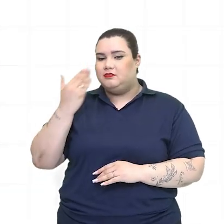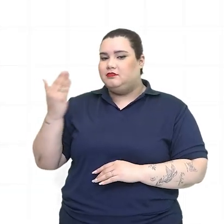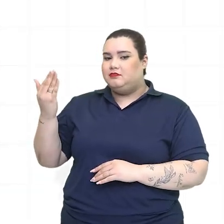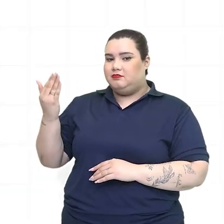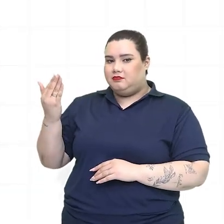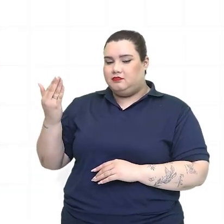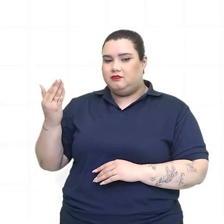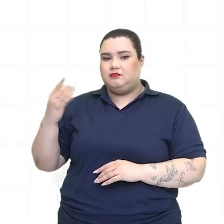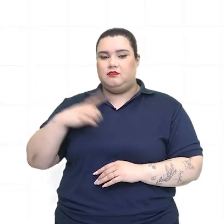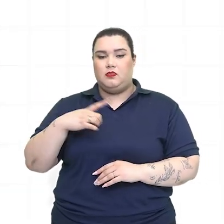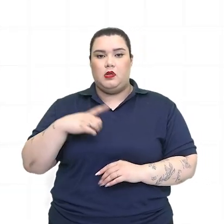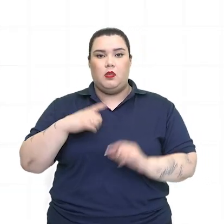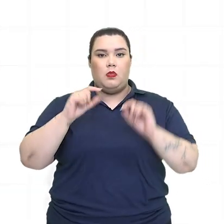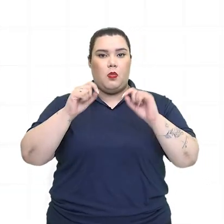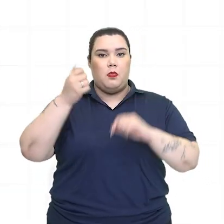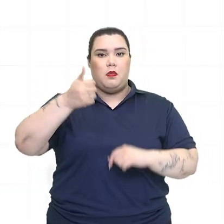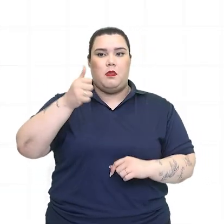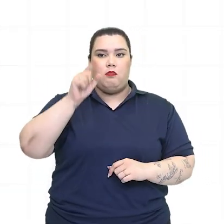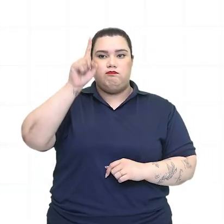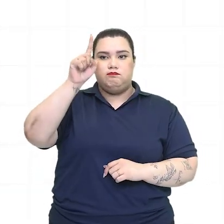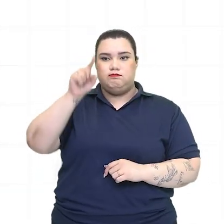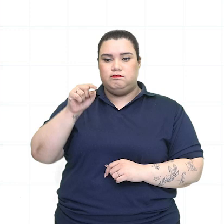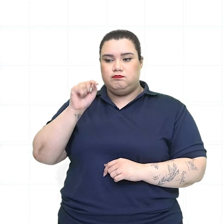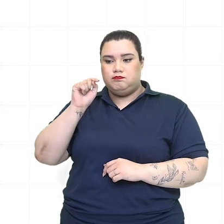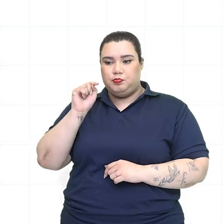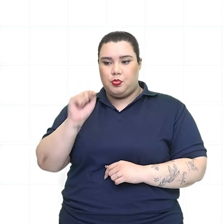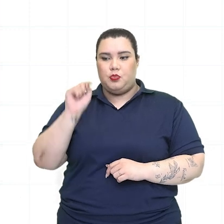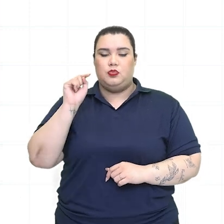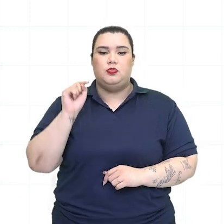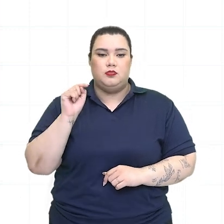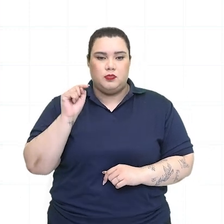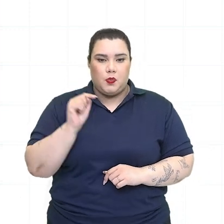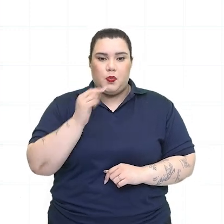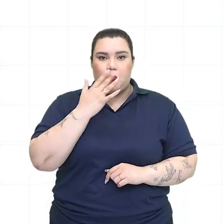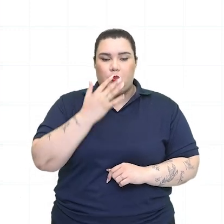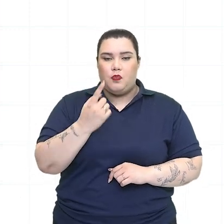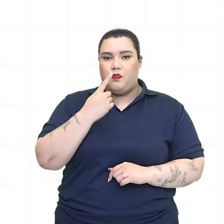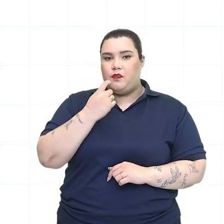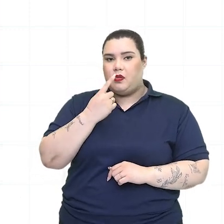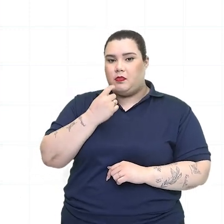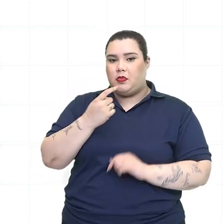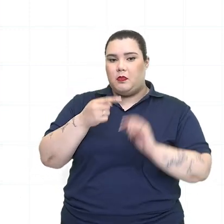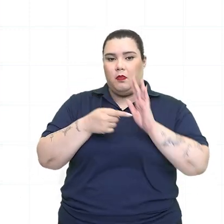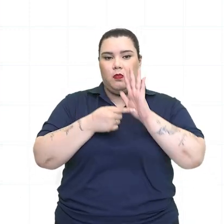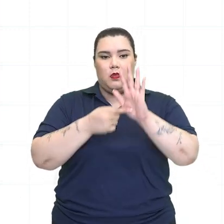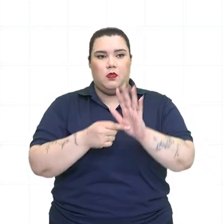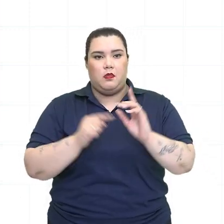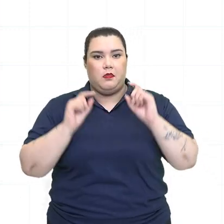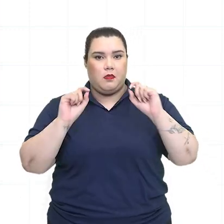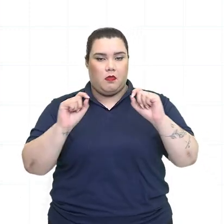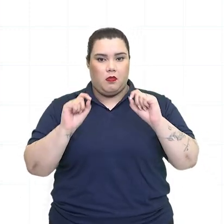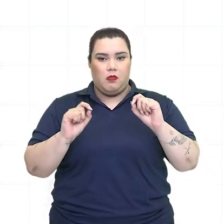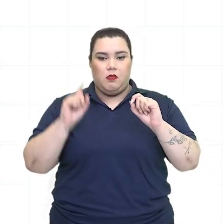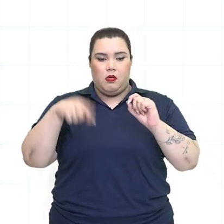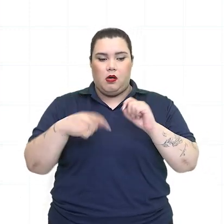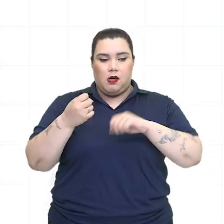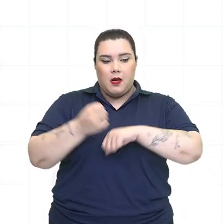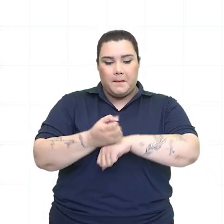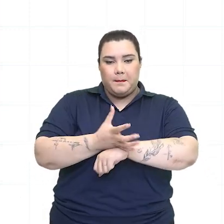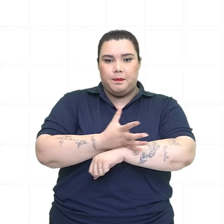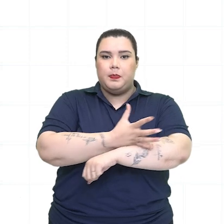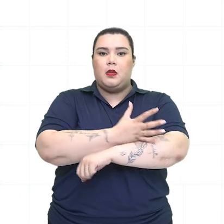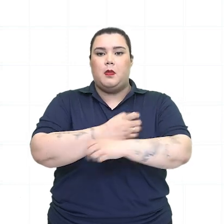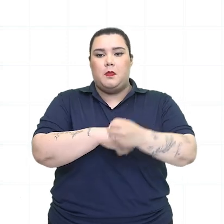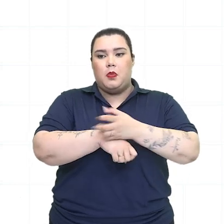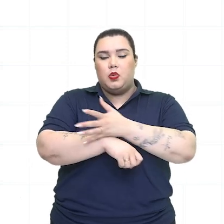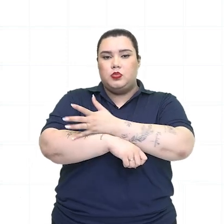aí a exclamação. Olha, a exclamação, ela passa, né, o sentimento, as emoções